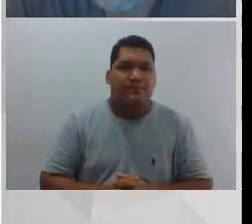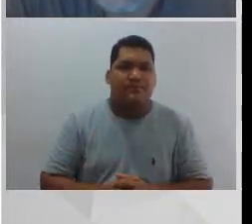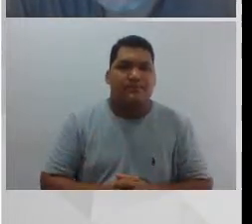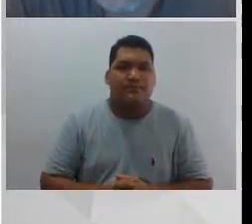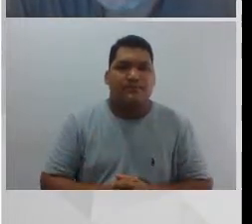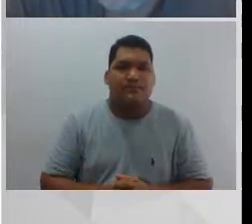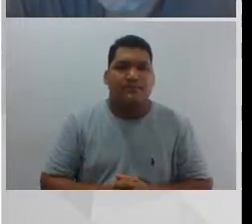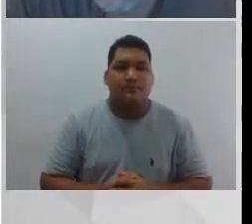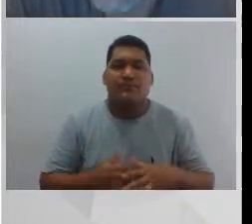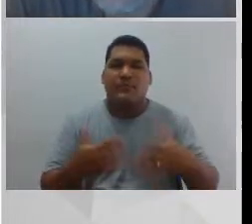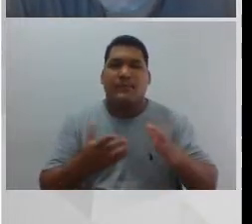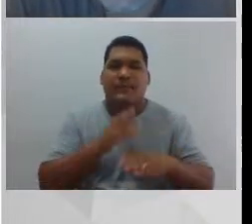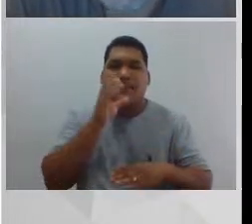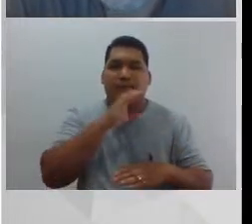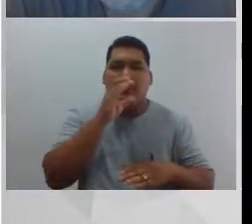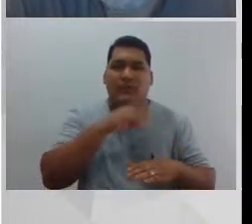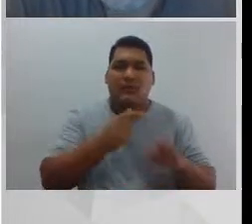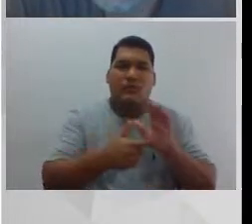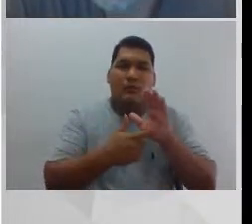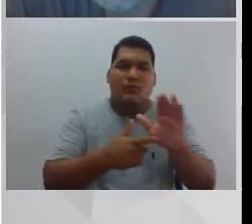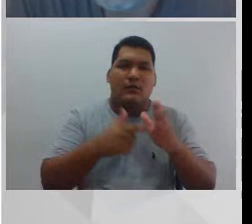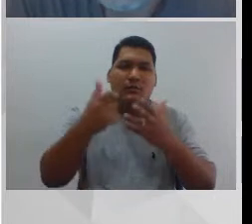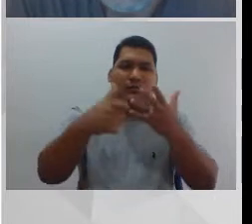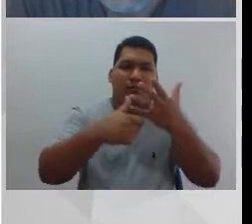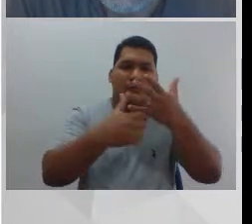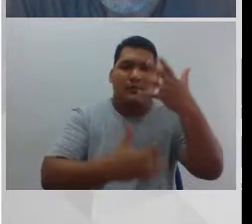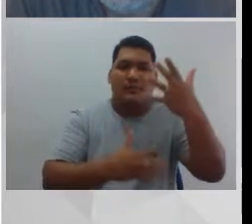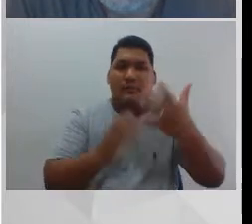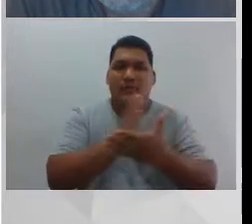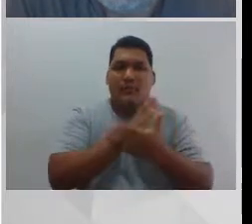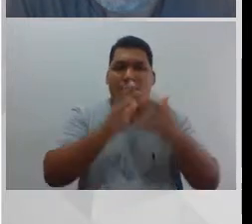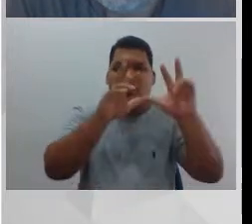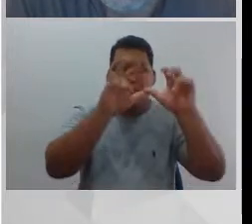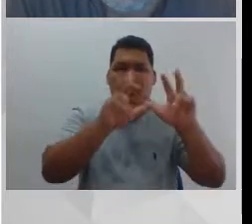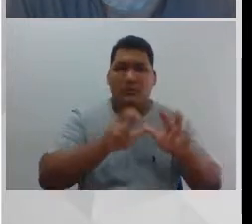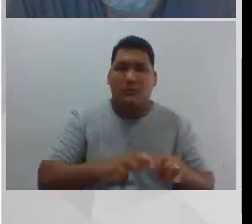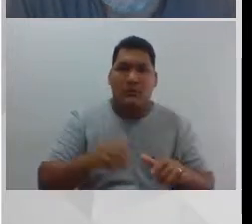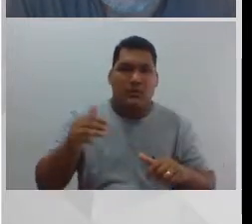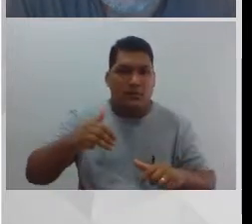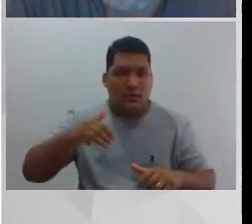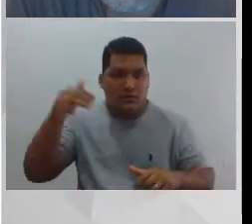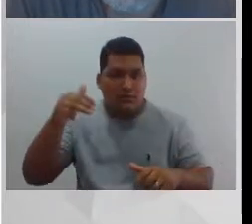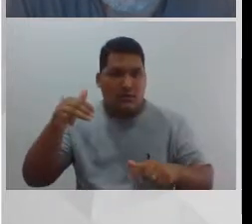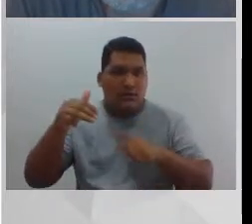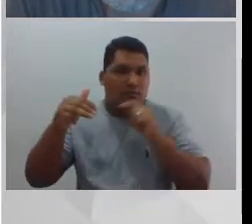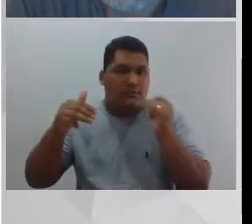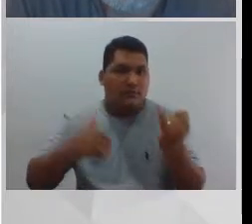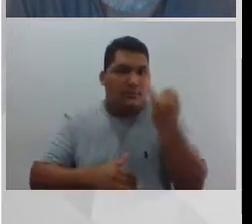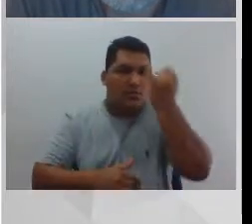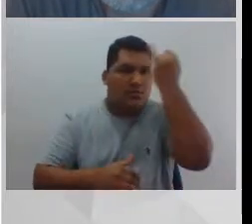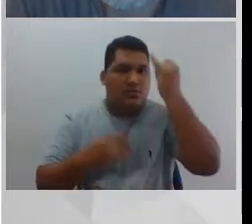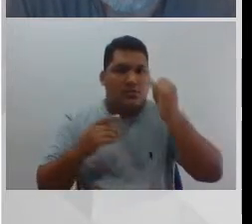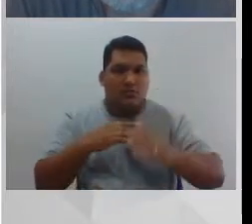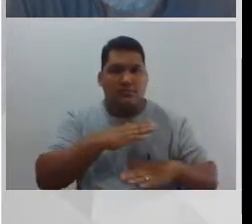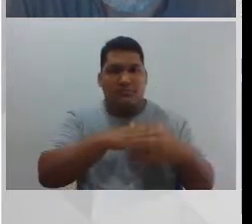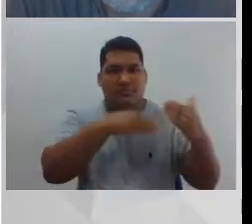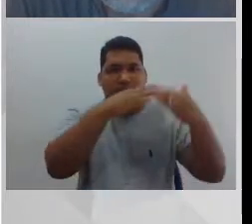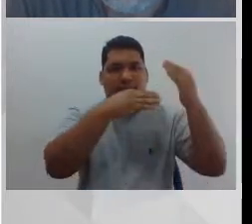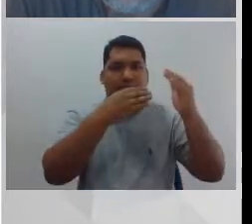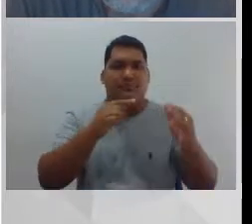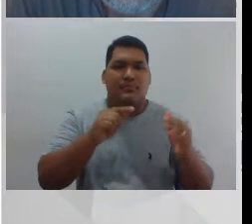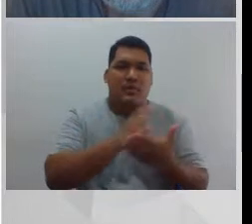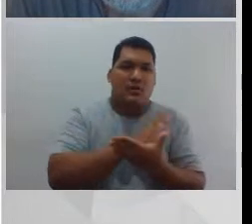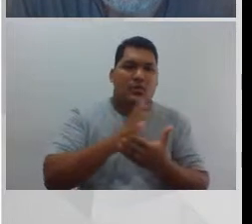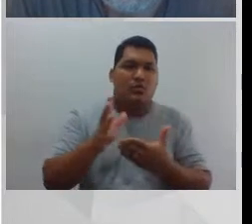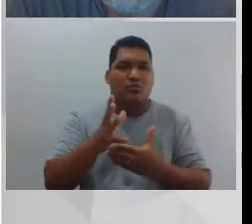Então, rapidamente, eu vou passar esse slide rápido, alguns assuntos da matemática que são importantes: matrizes, vetores, autovalores,